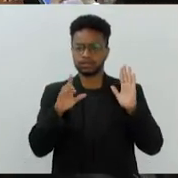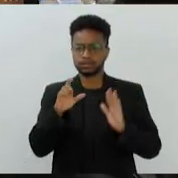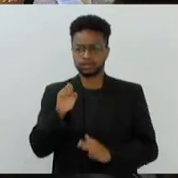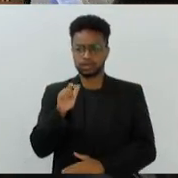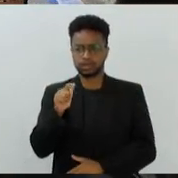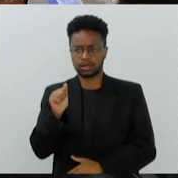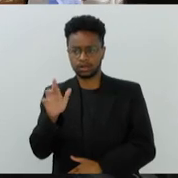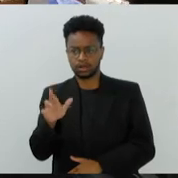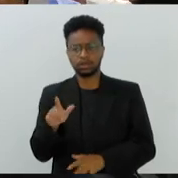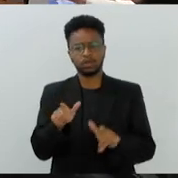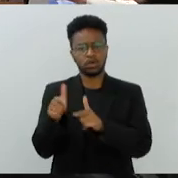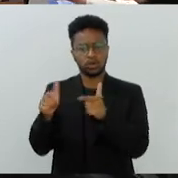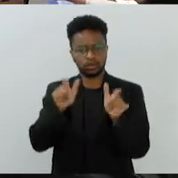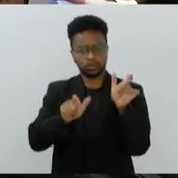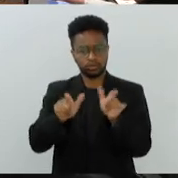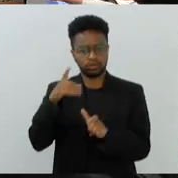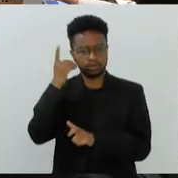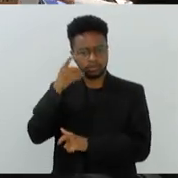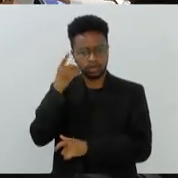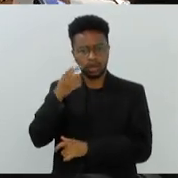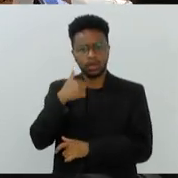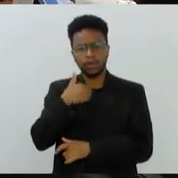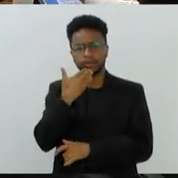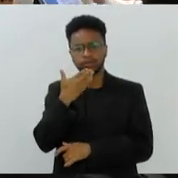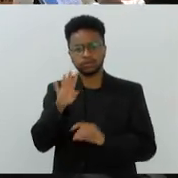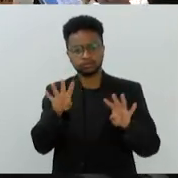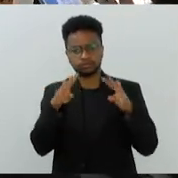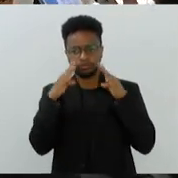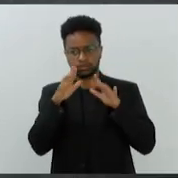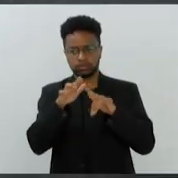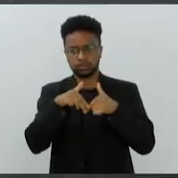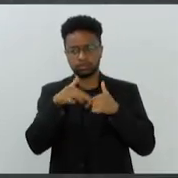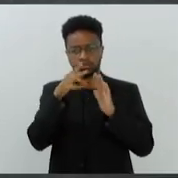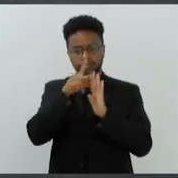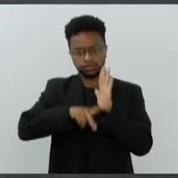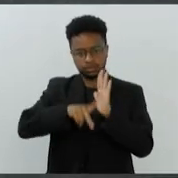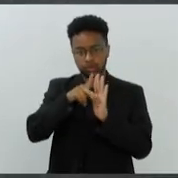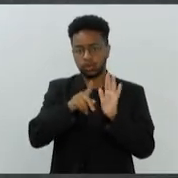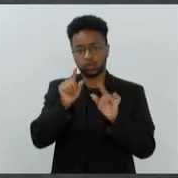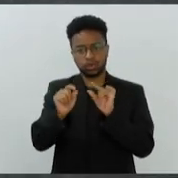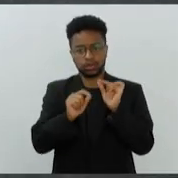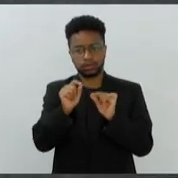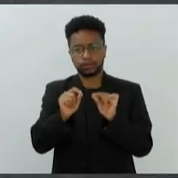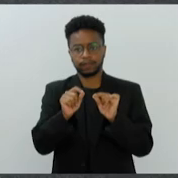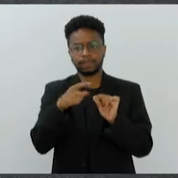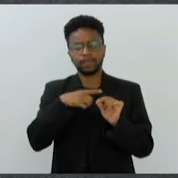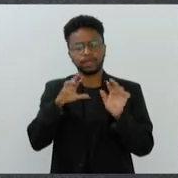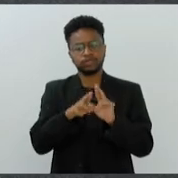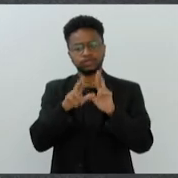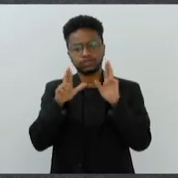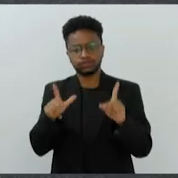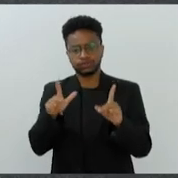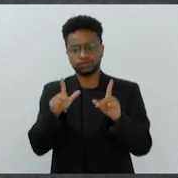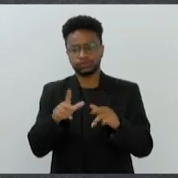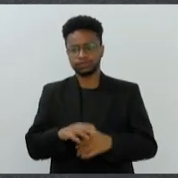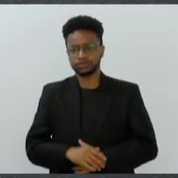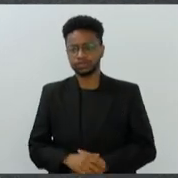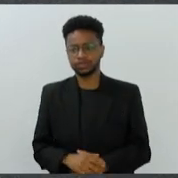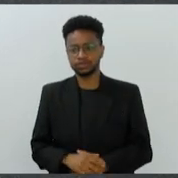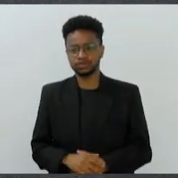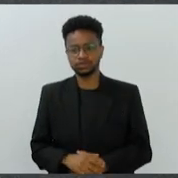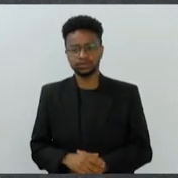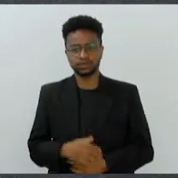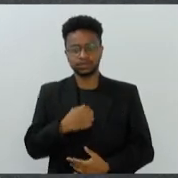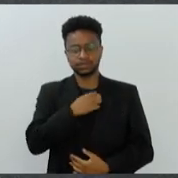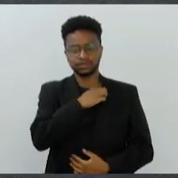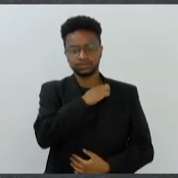deputadas, eu queria chamar a atenção nesse projeto, que é o seguinte: há uma diferença muito grande. Me dirijo